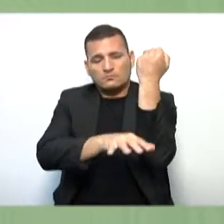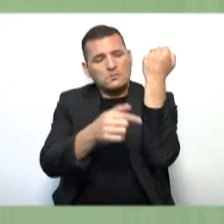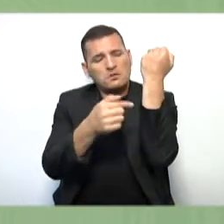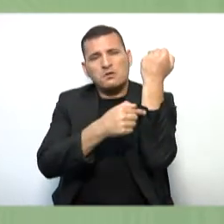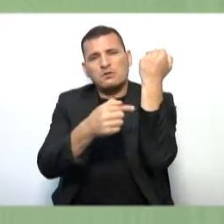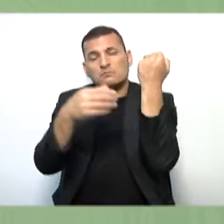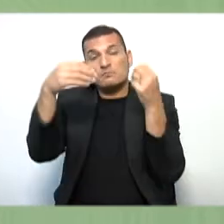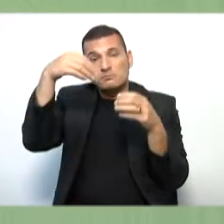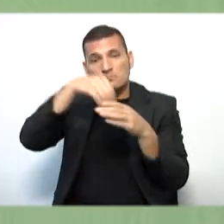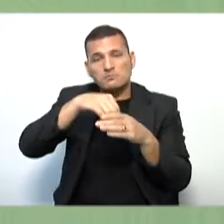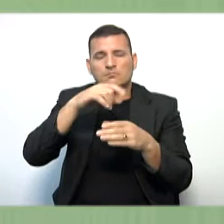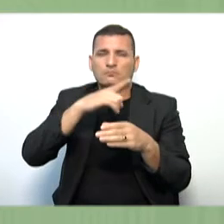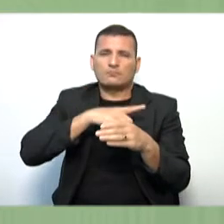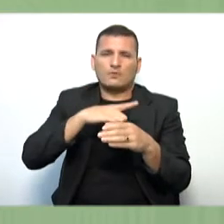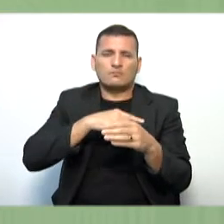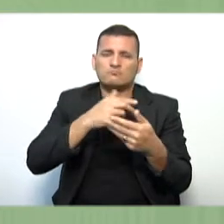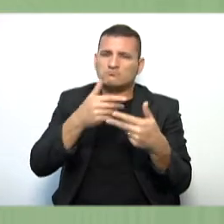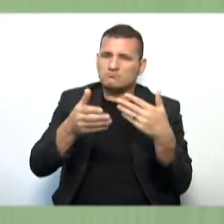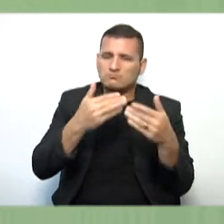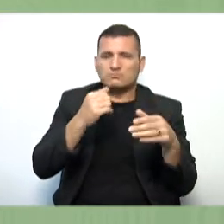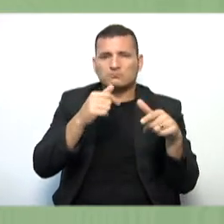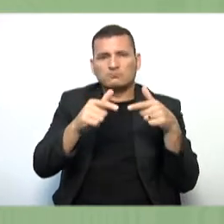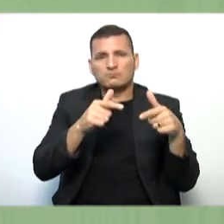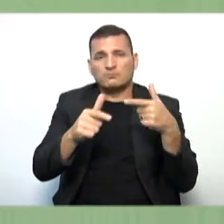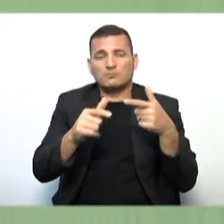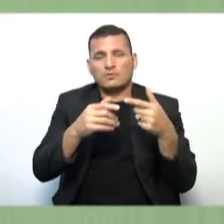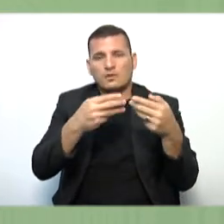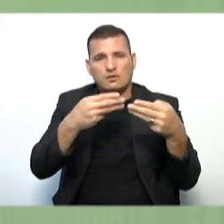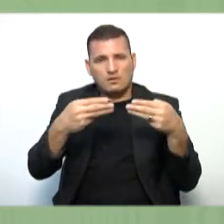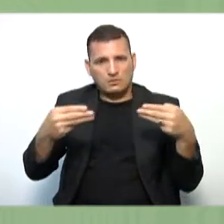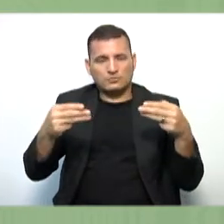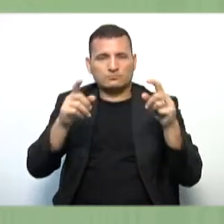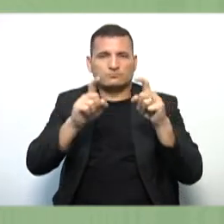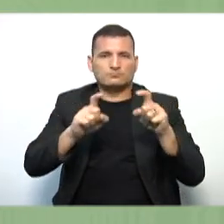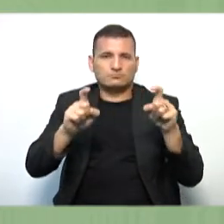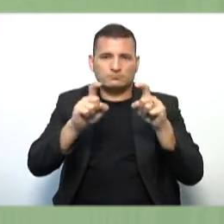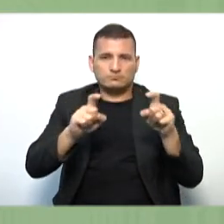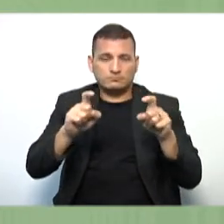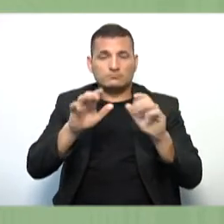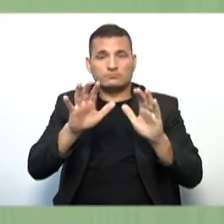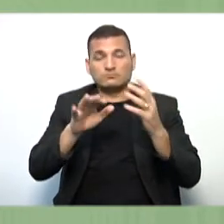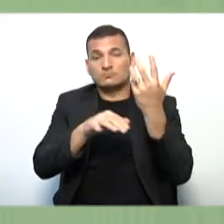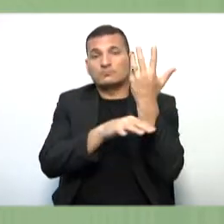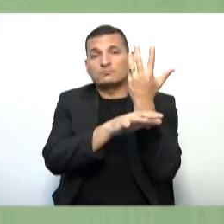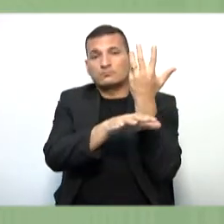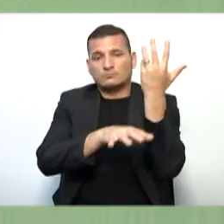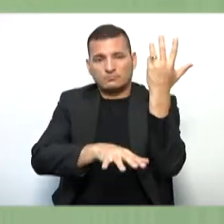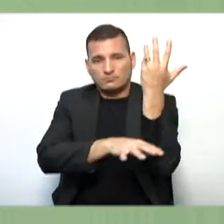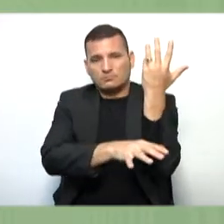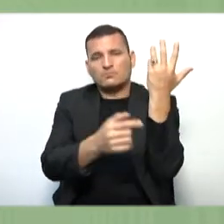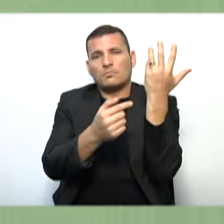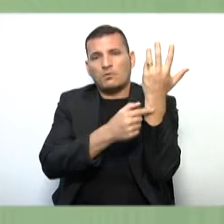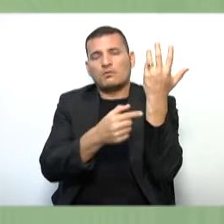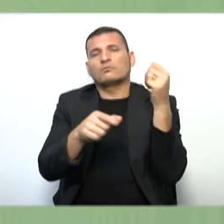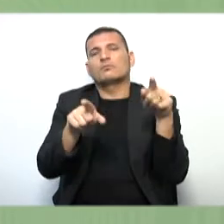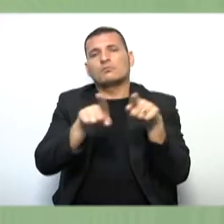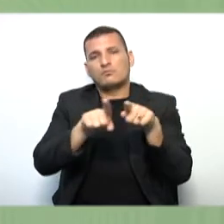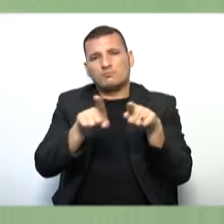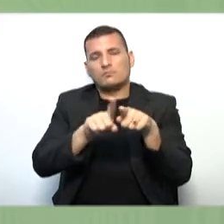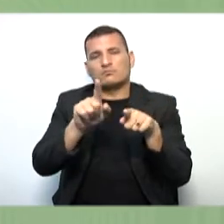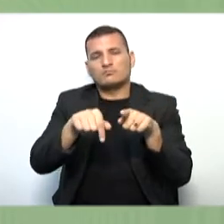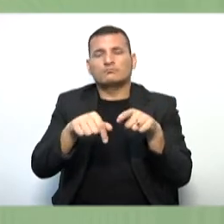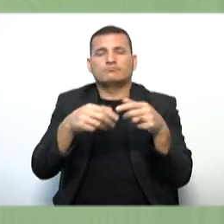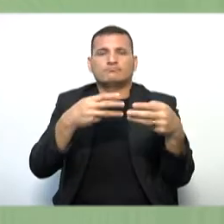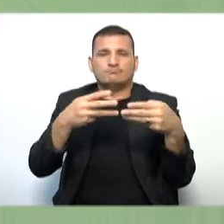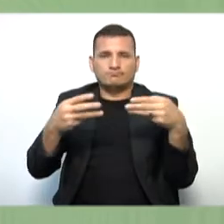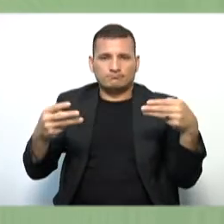muito provavelmente numa rede de computadores, ou seja, o servidor também é de rede, né? E o